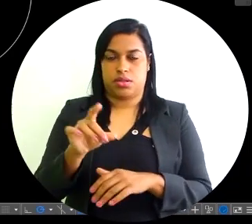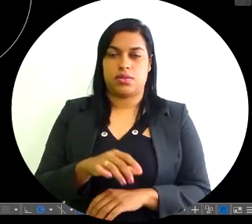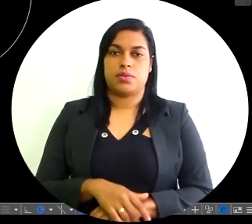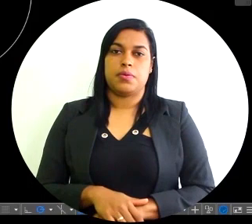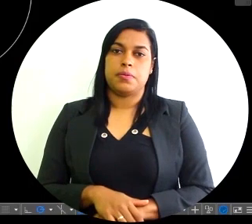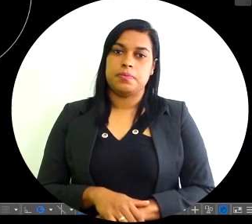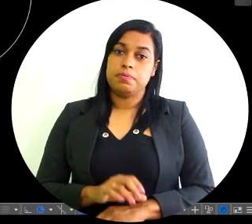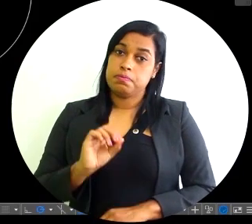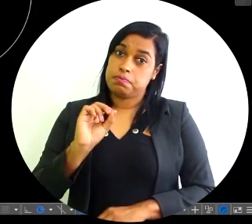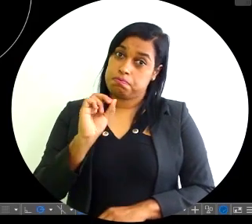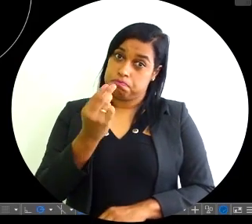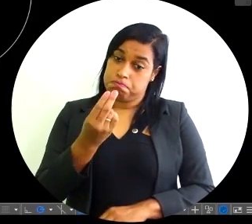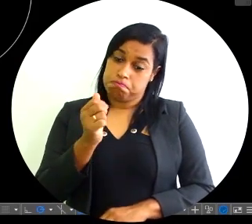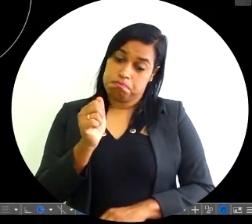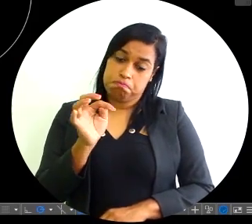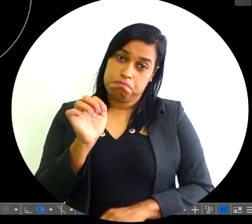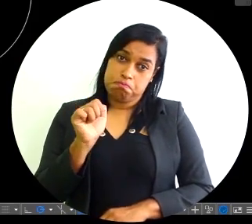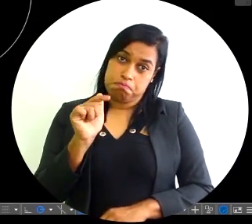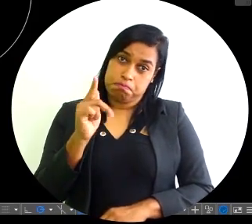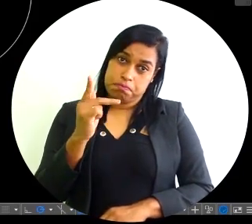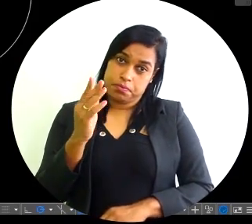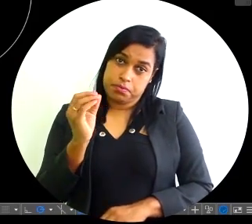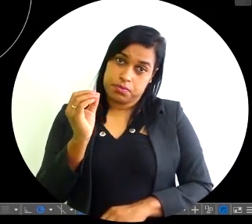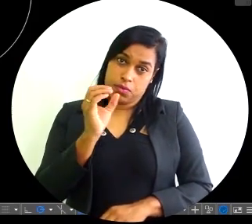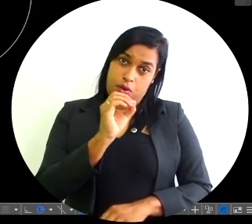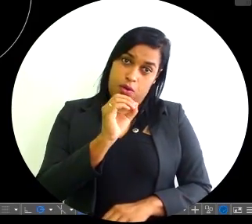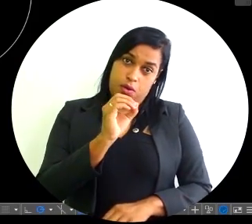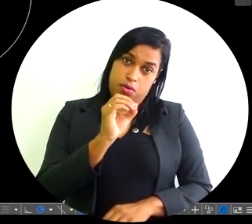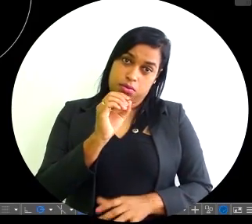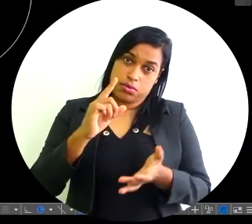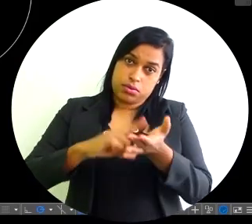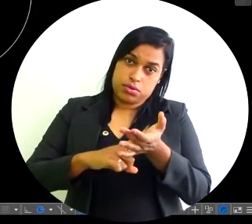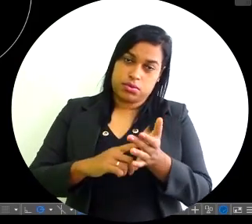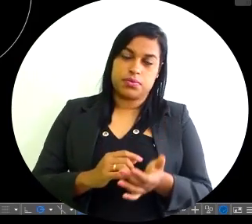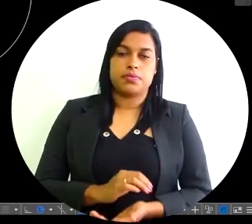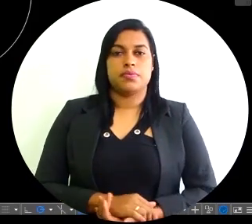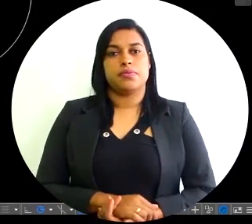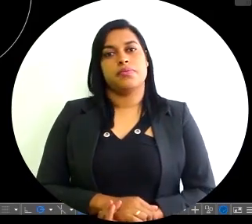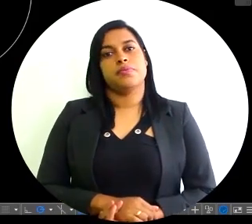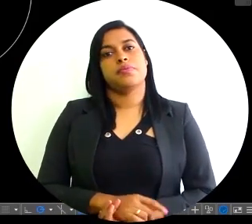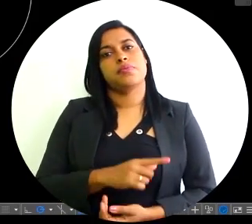com o botão direito do mouse ou o atalho dela, que é O, Enter.